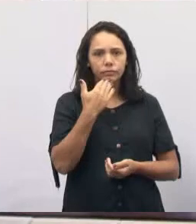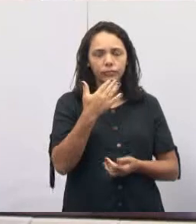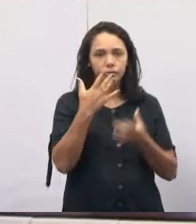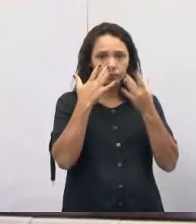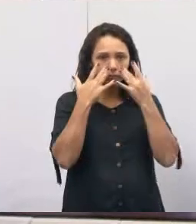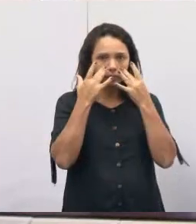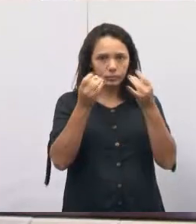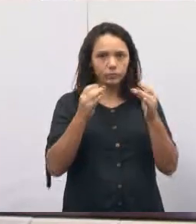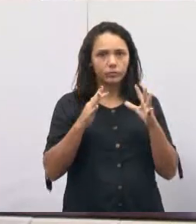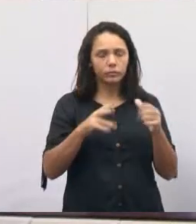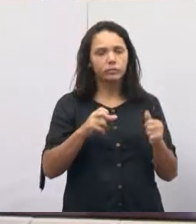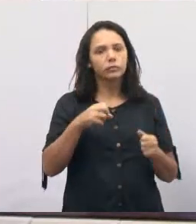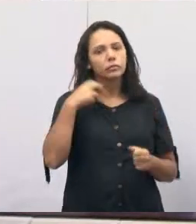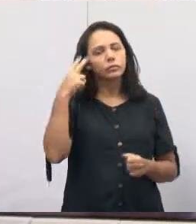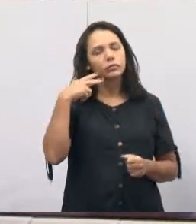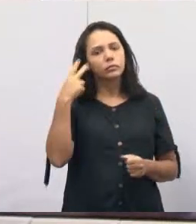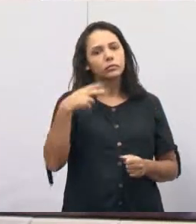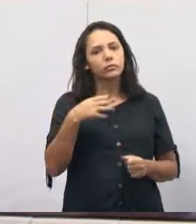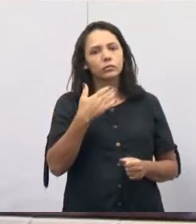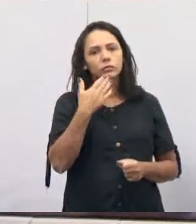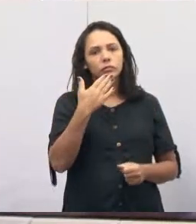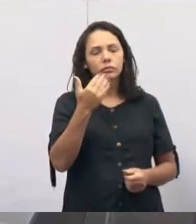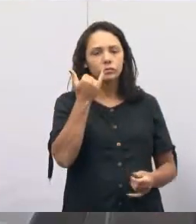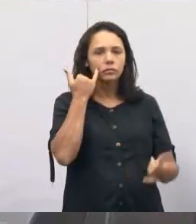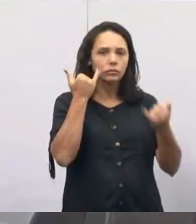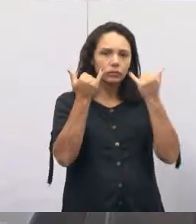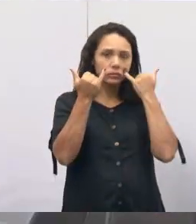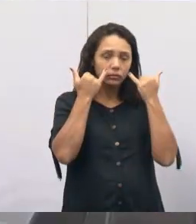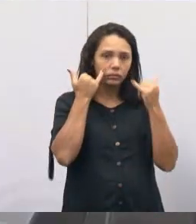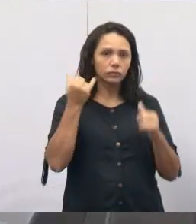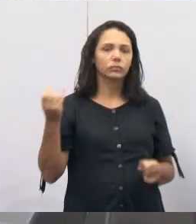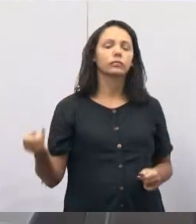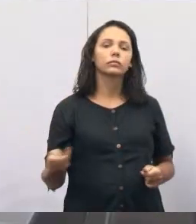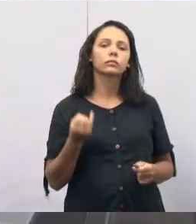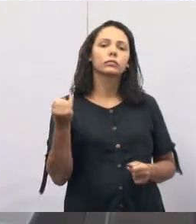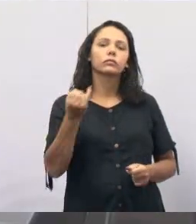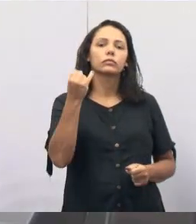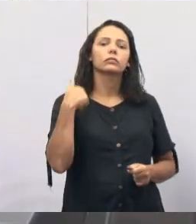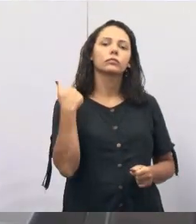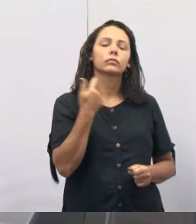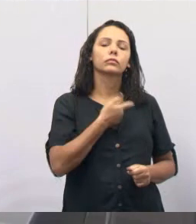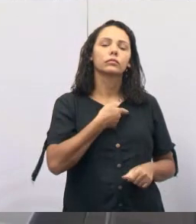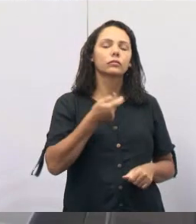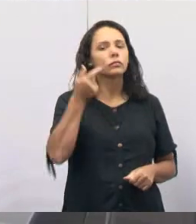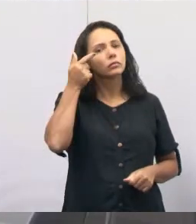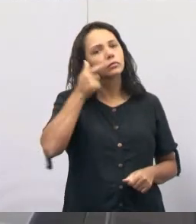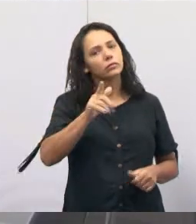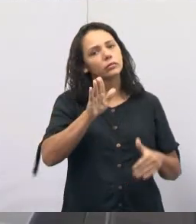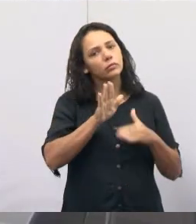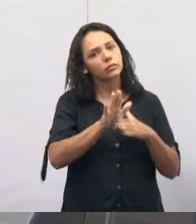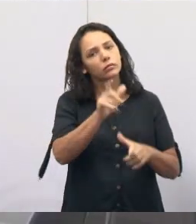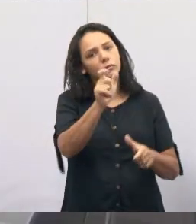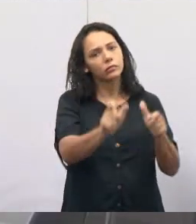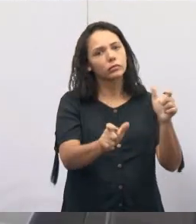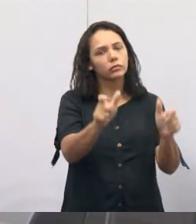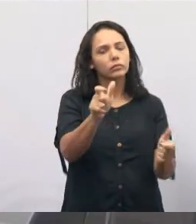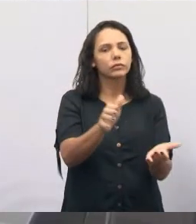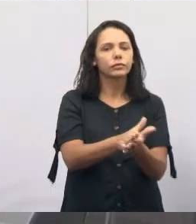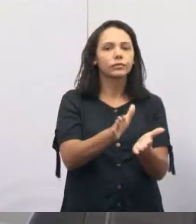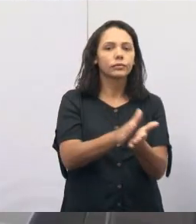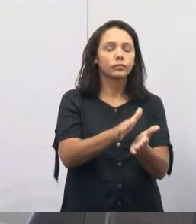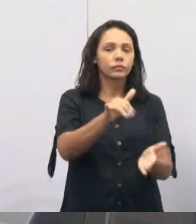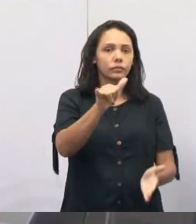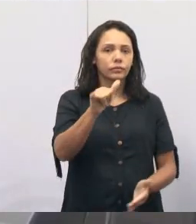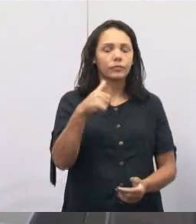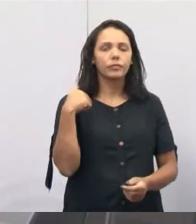vereadores e vereadoras para esse pedido de informações, que é fundamental para a gente ajudar os munícipes da cidade de Jacareí.